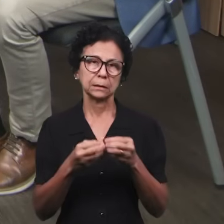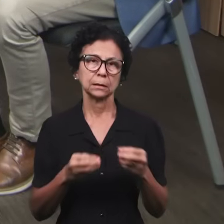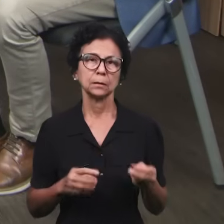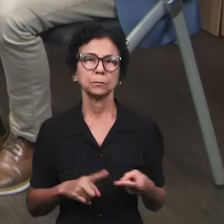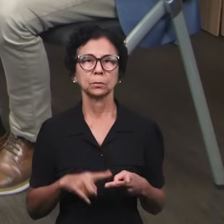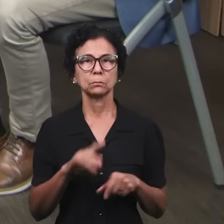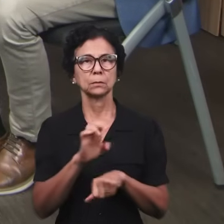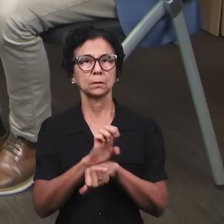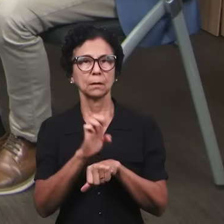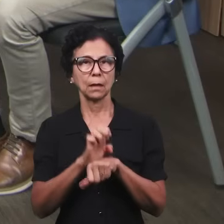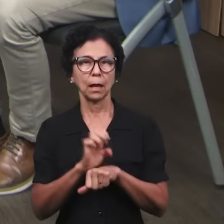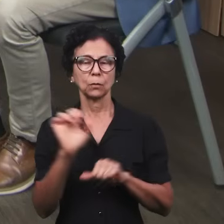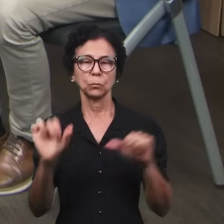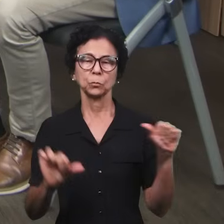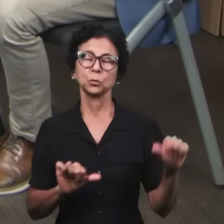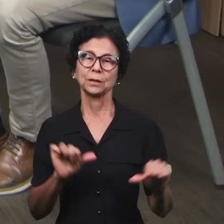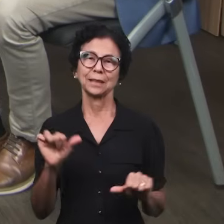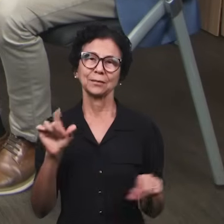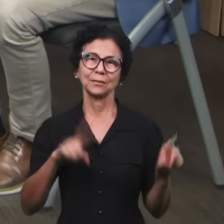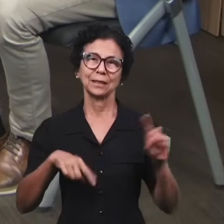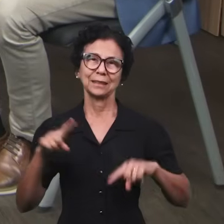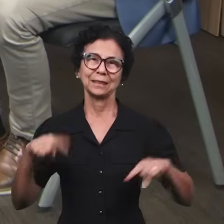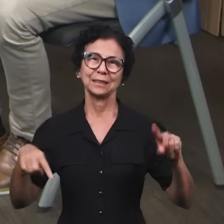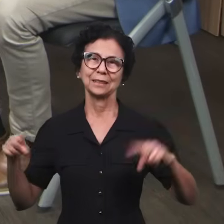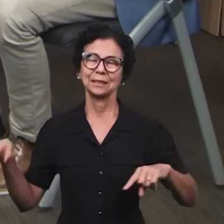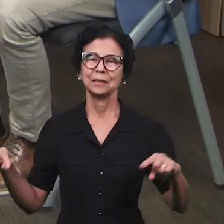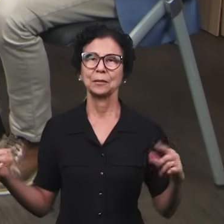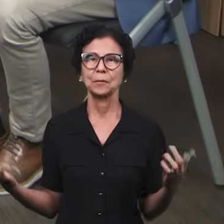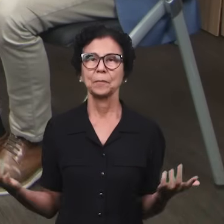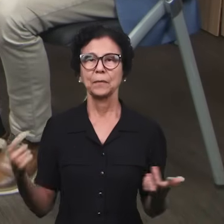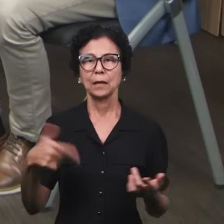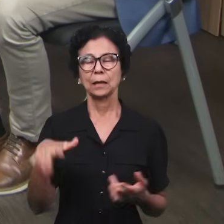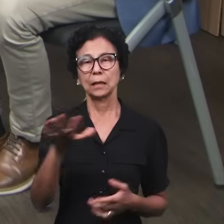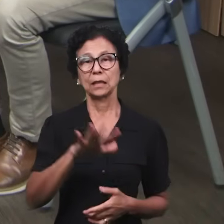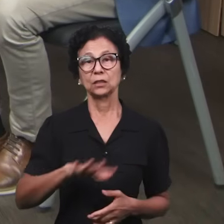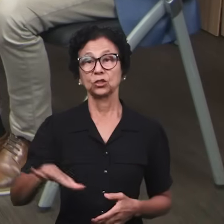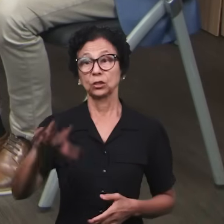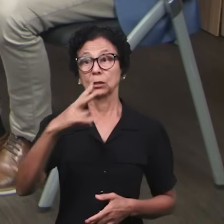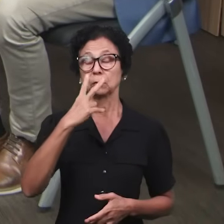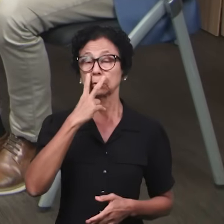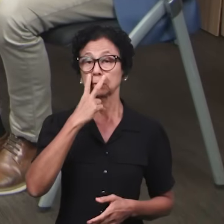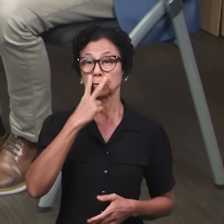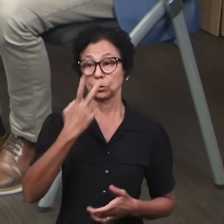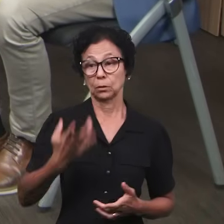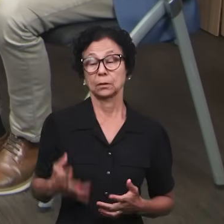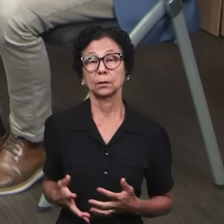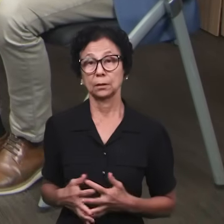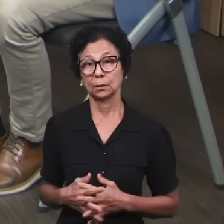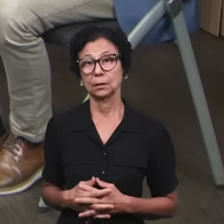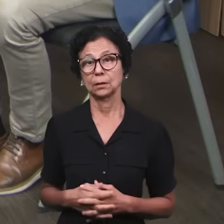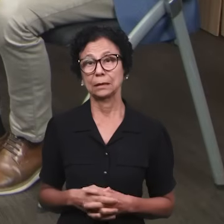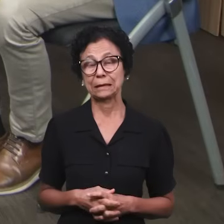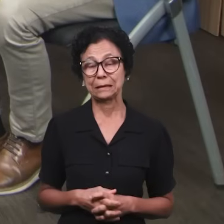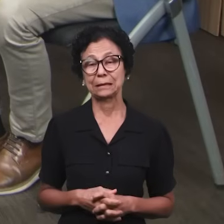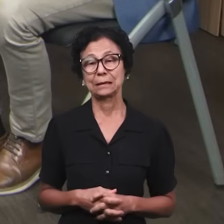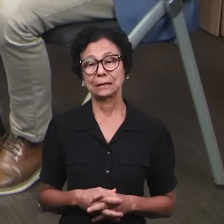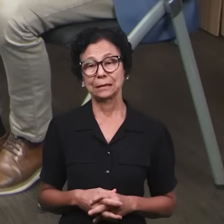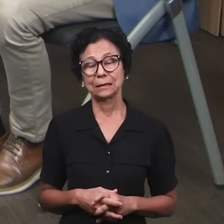até estados. Sim. Tá? A gente sabe que aqui, por exemplo, na Grande Vitória, pelo menos nessa época que nós estamos vivendo, o mercado